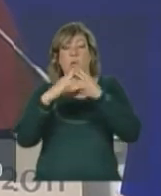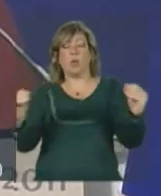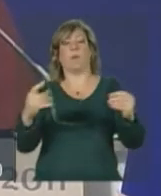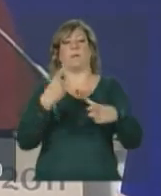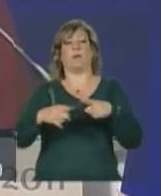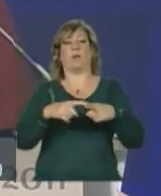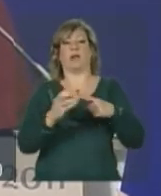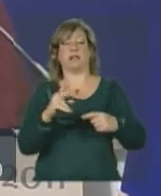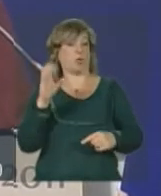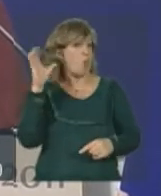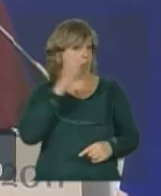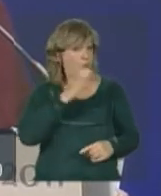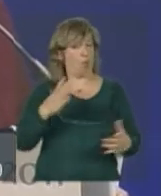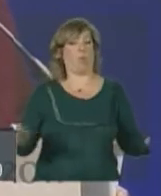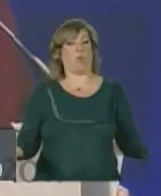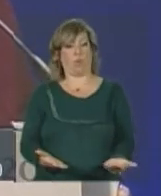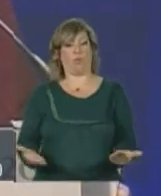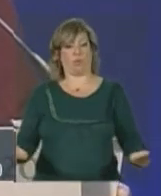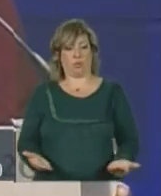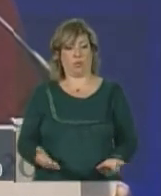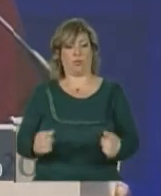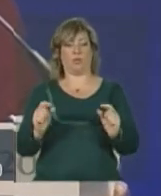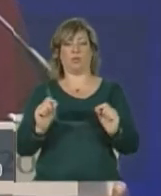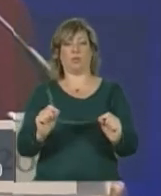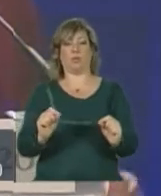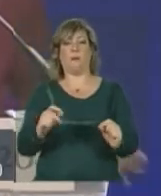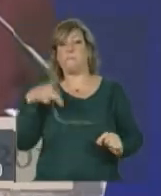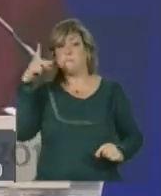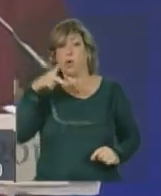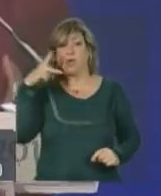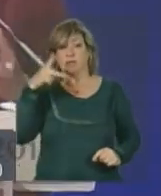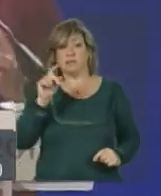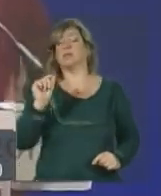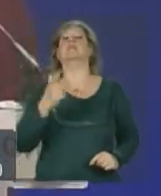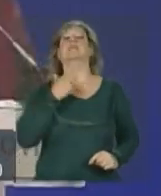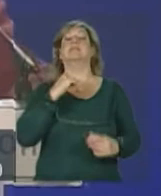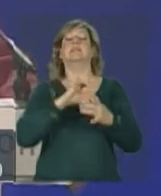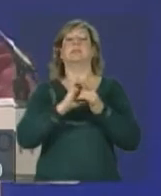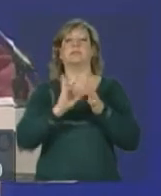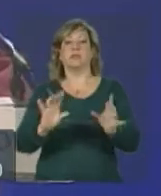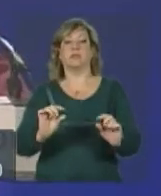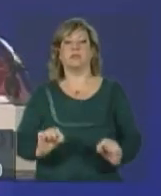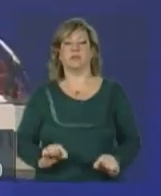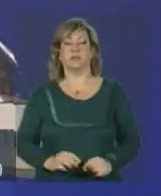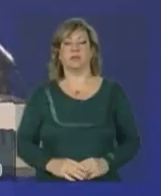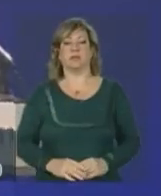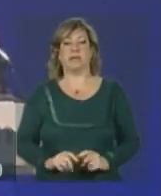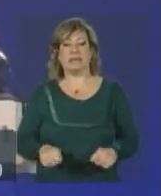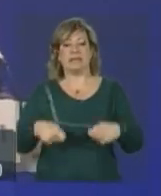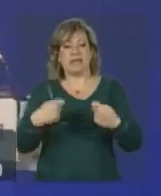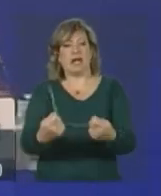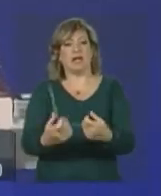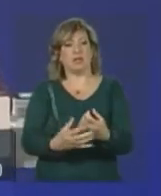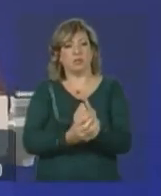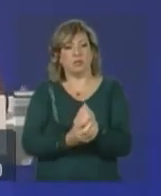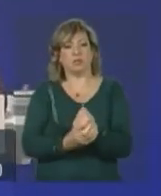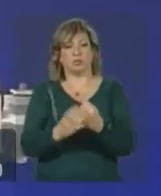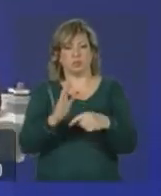de políticas, vamos dizer assim, que se dispõem a dar